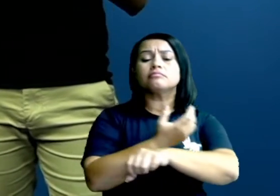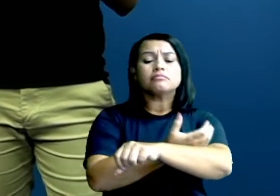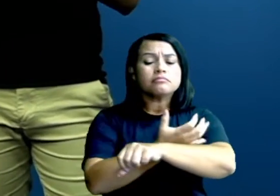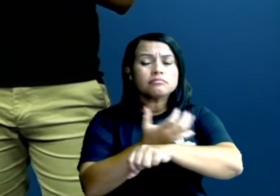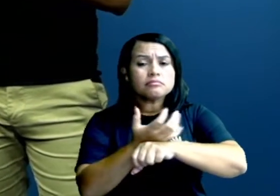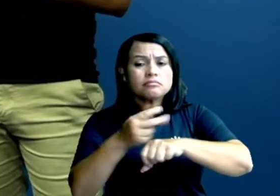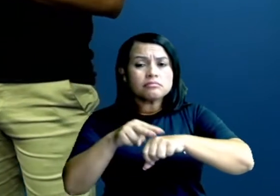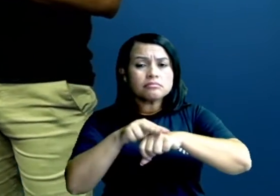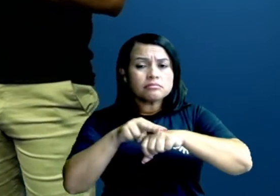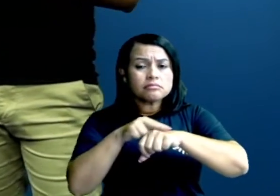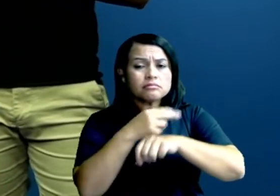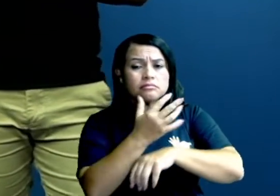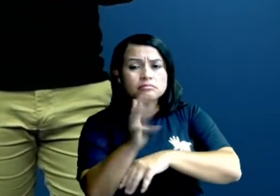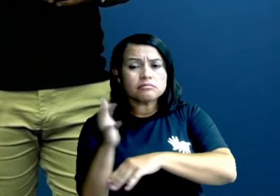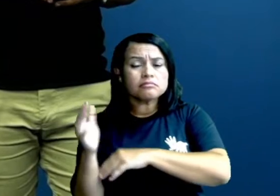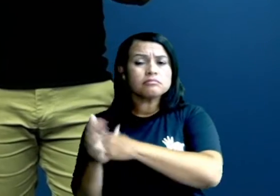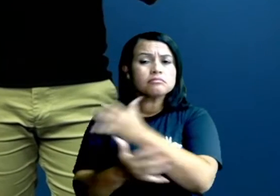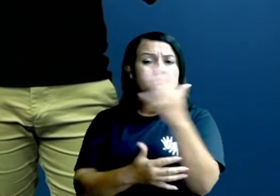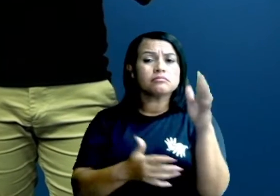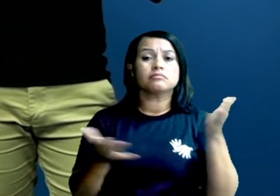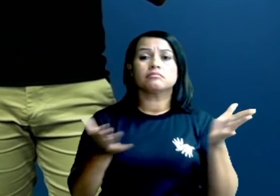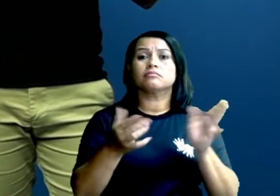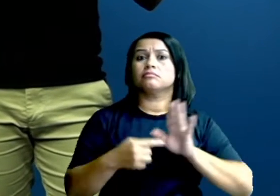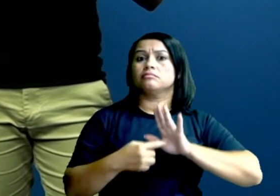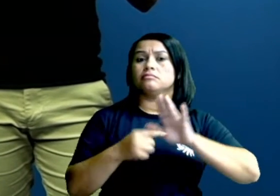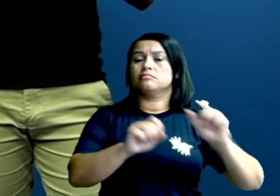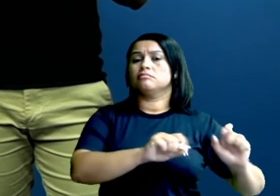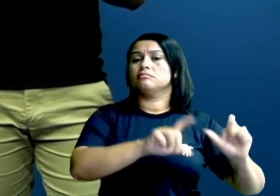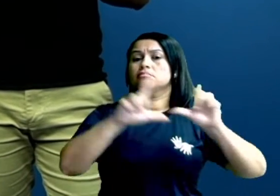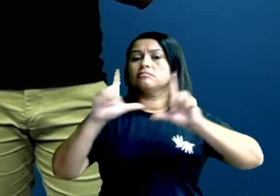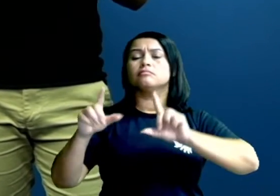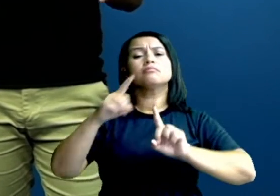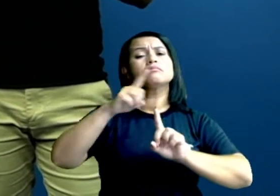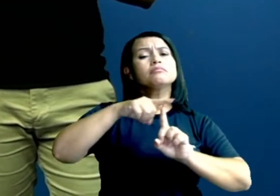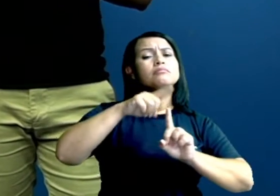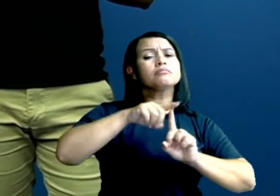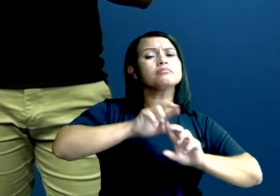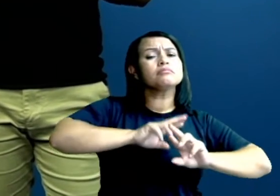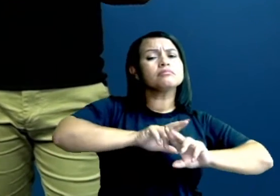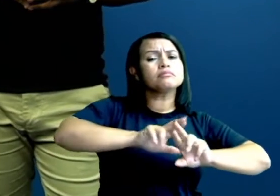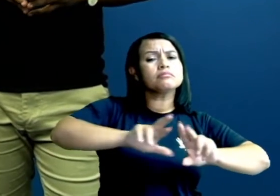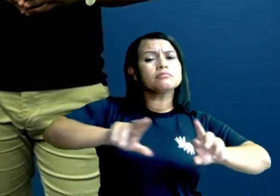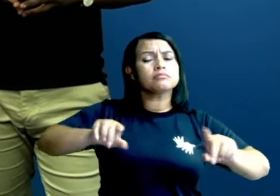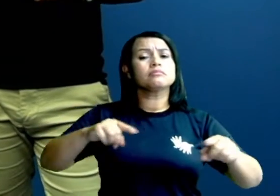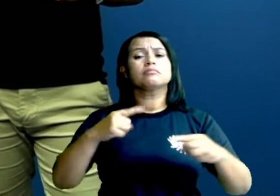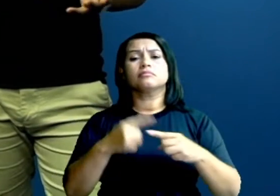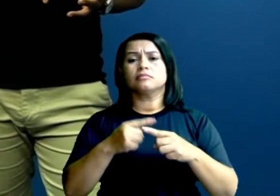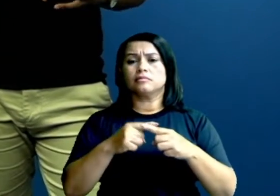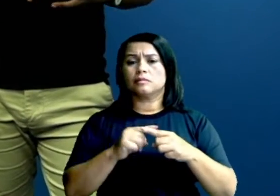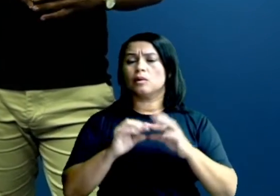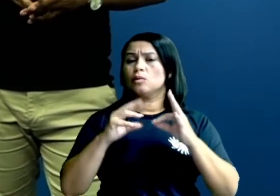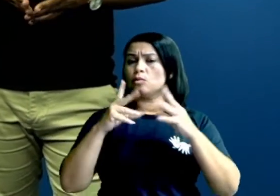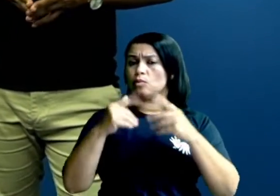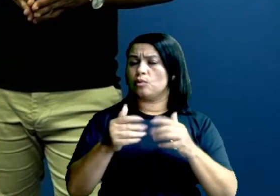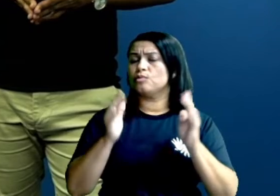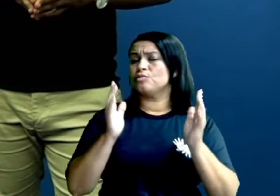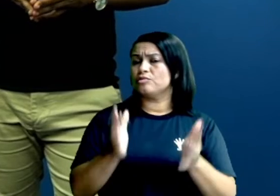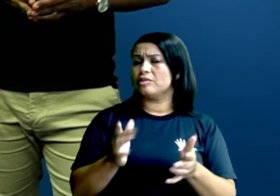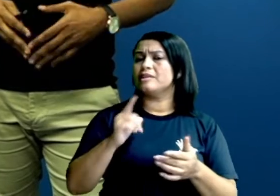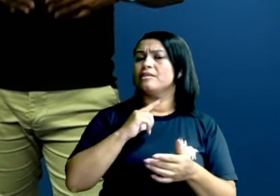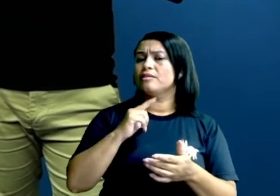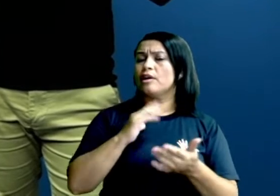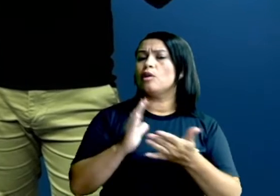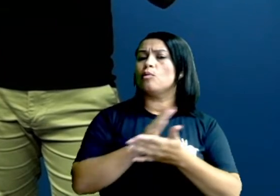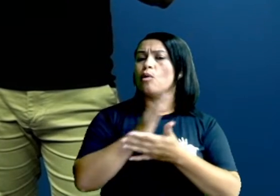claro quando a gente trabalhar agora, a partir desse slide, os tipos, né, de vegetação, porque, na verdade, todos eles, de algum modo, sofreram algum tipo